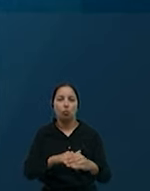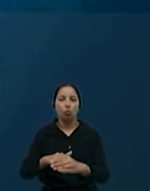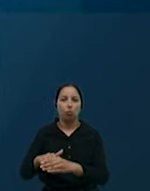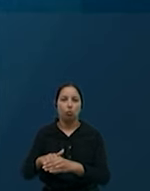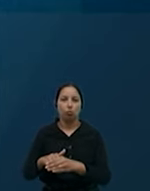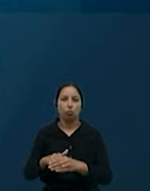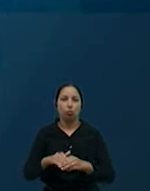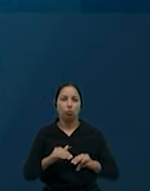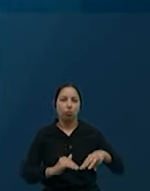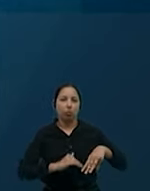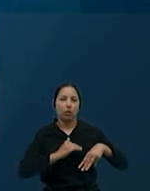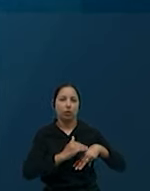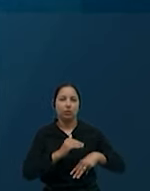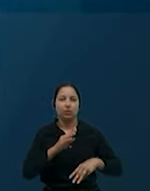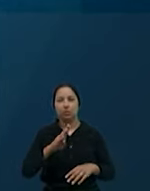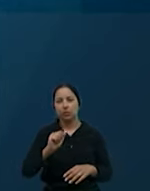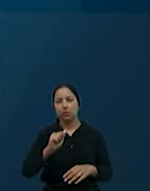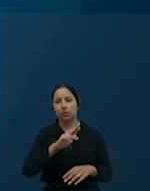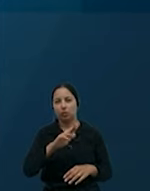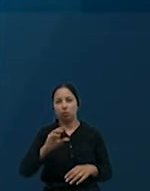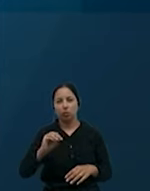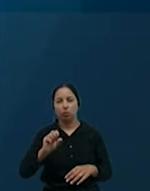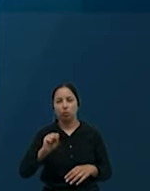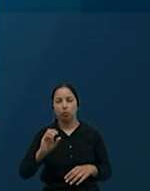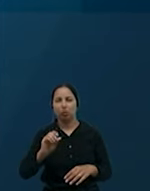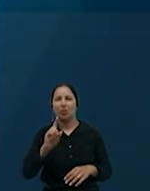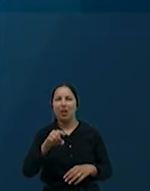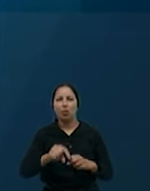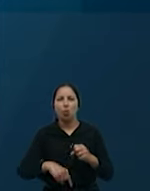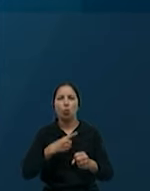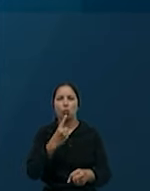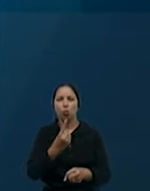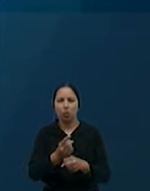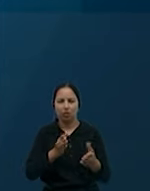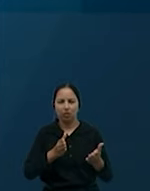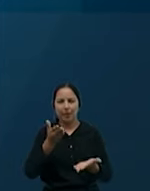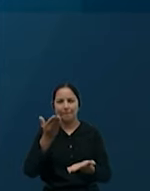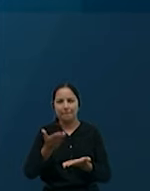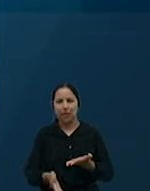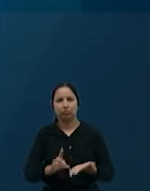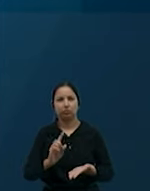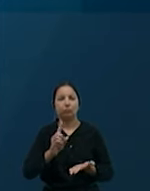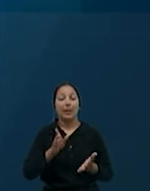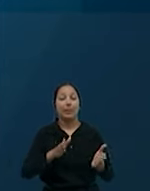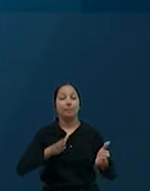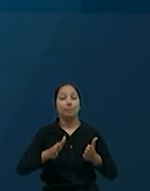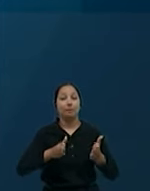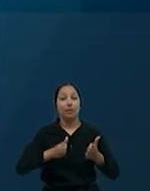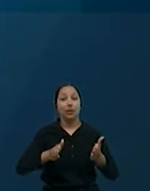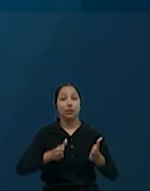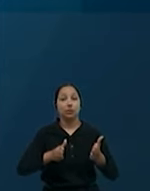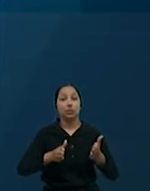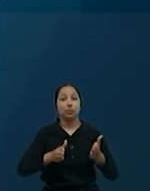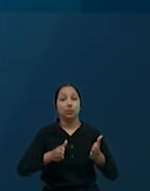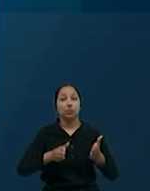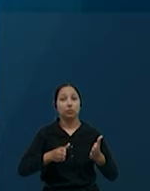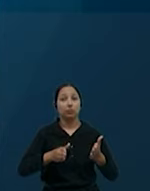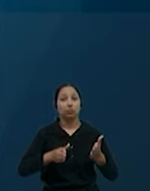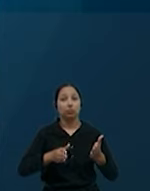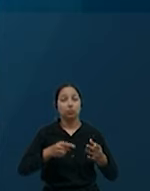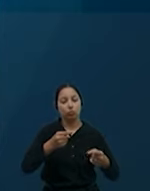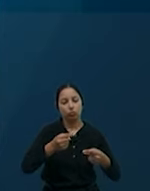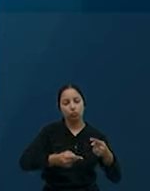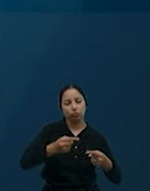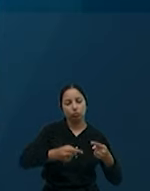na realidade, não é um ano de prescrição, é um ano de prazo processual para diligências. Os cinco anos são os cinco anos que